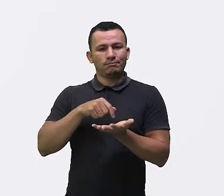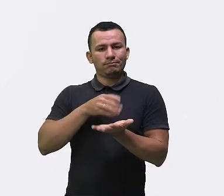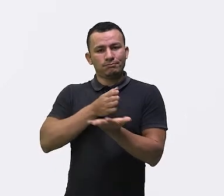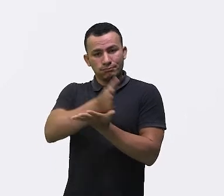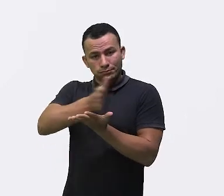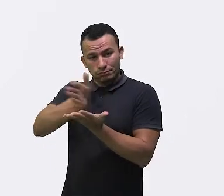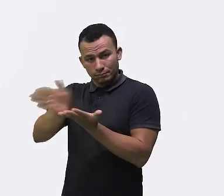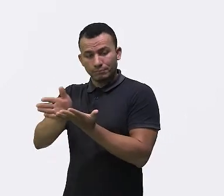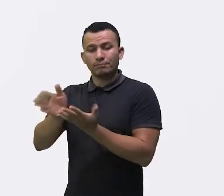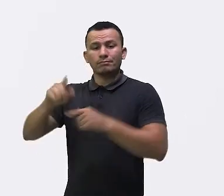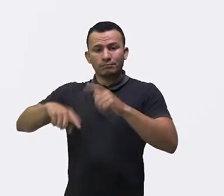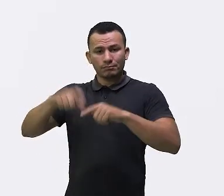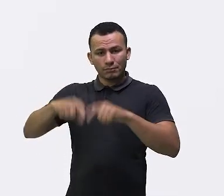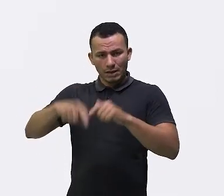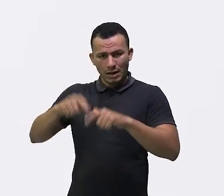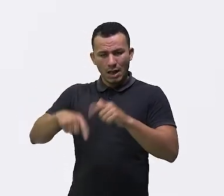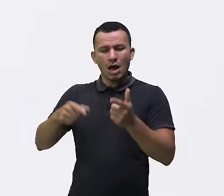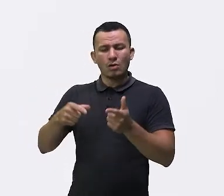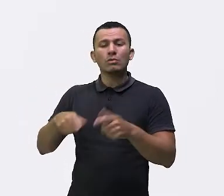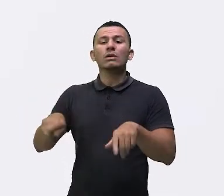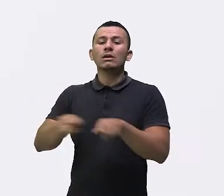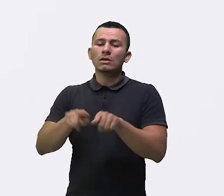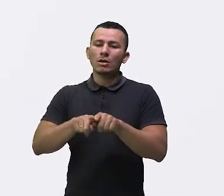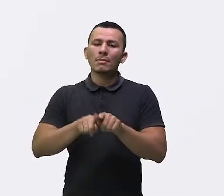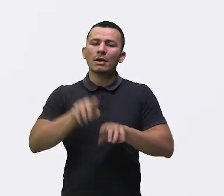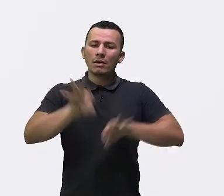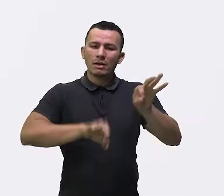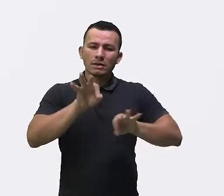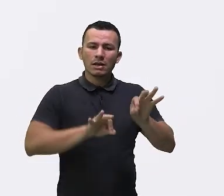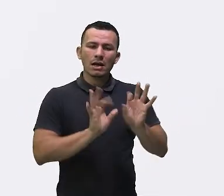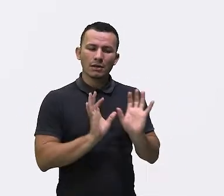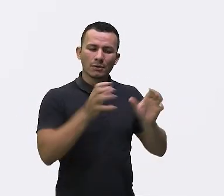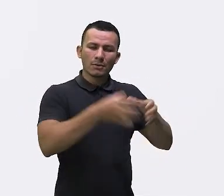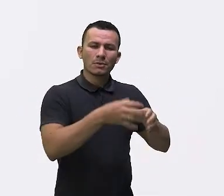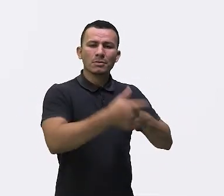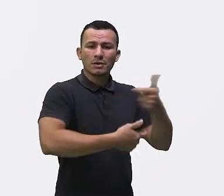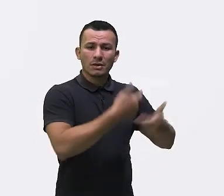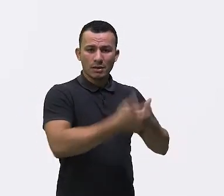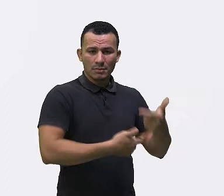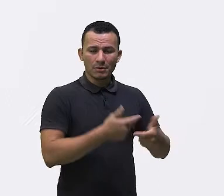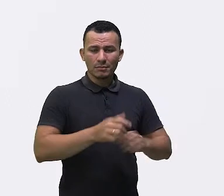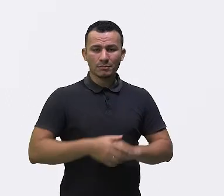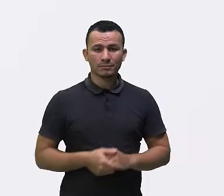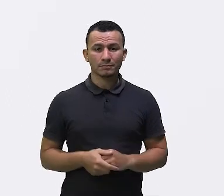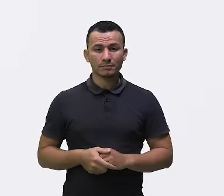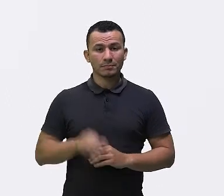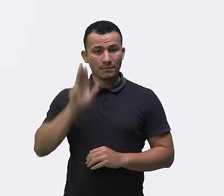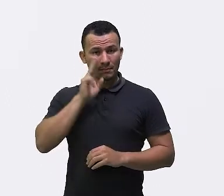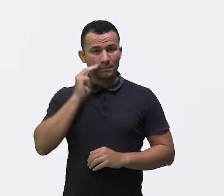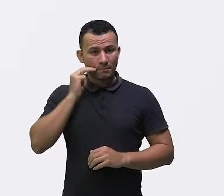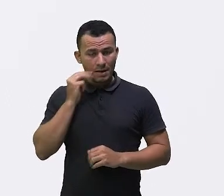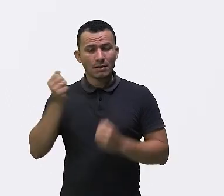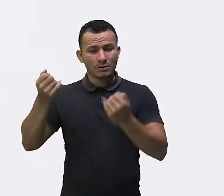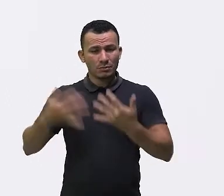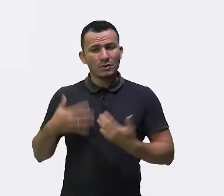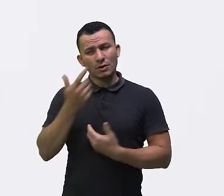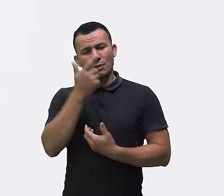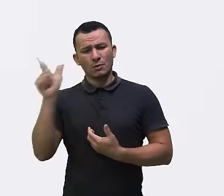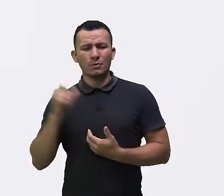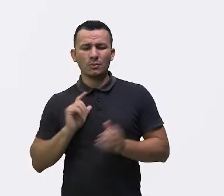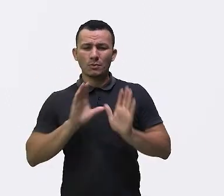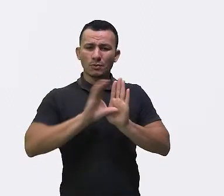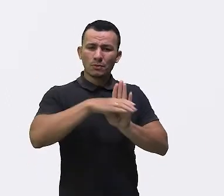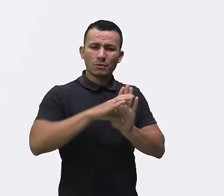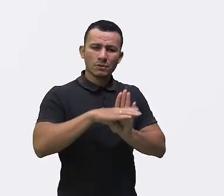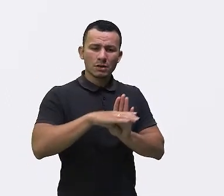desses produtos e do trabalho. Mas Marx traz para nós outros conceitos também